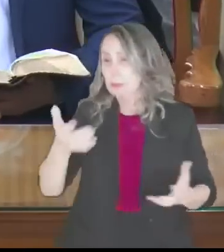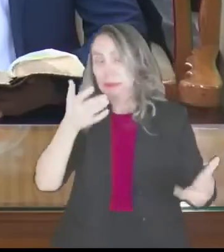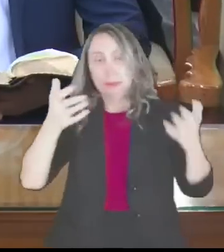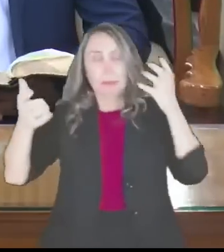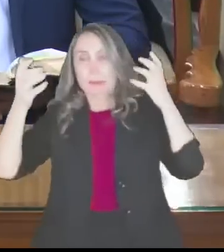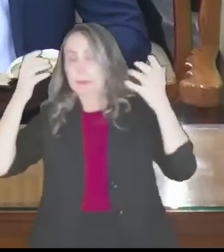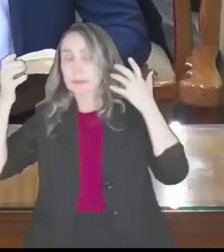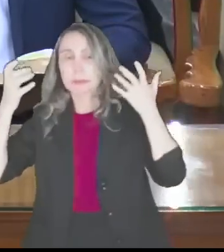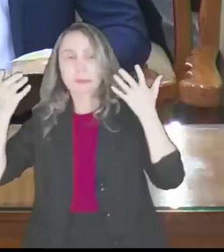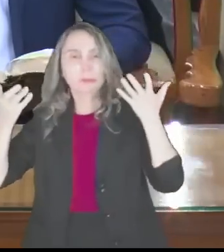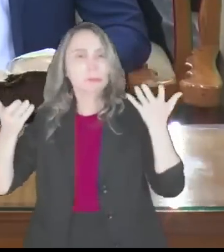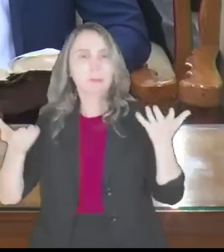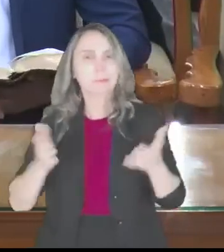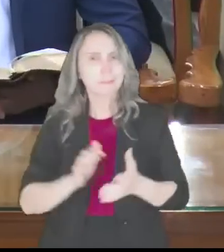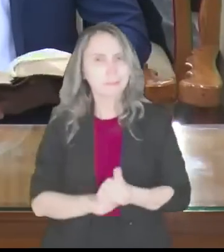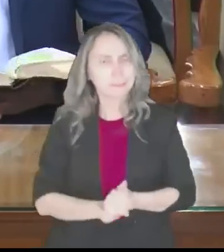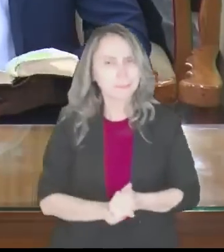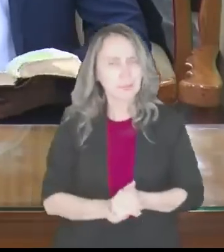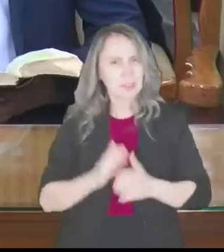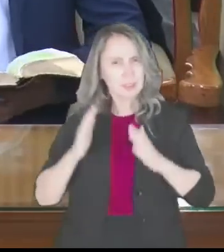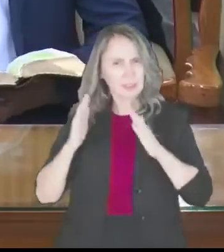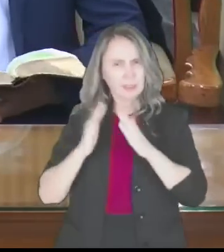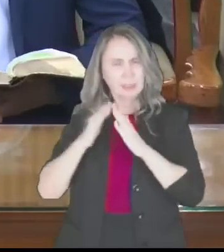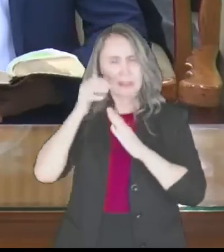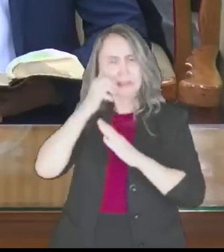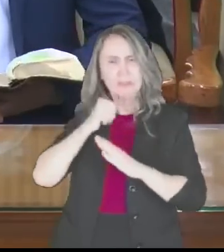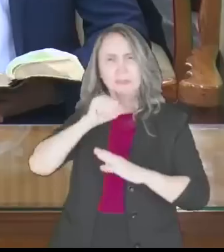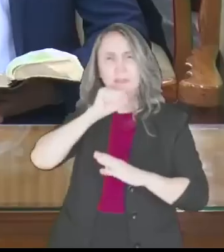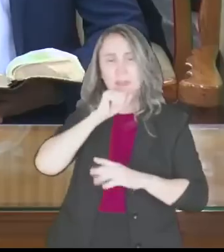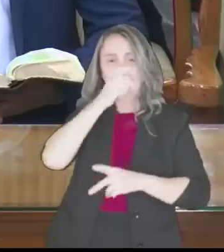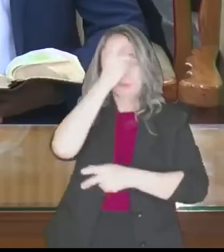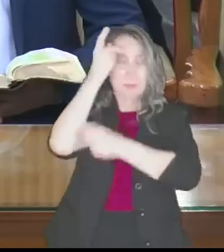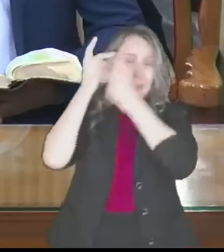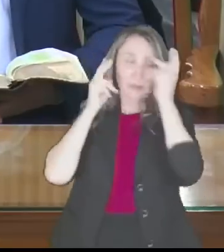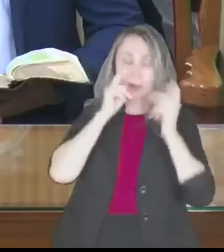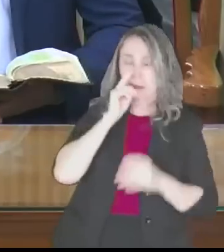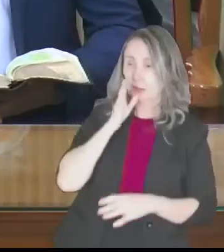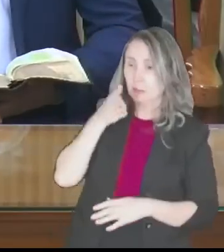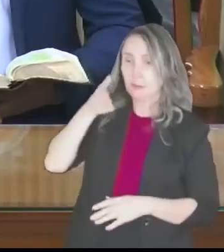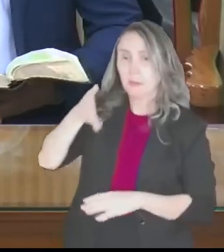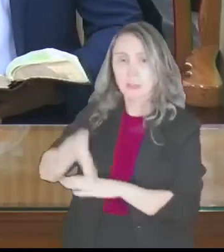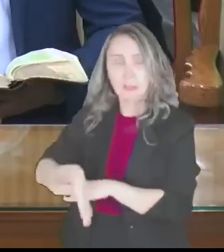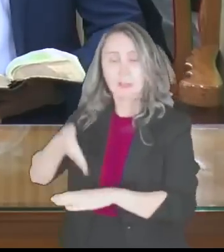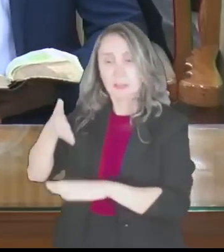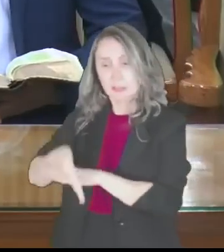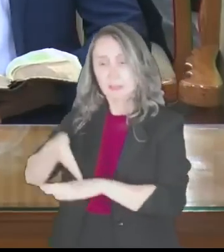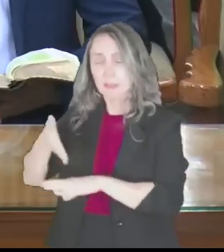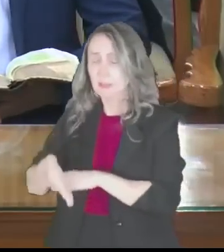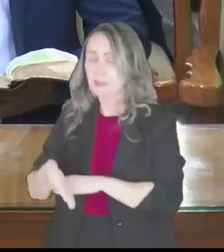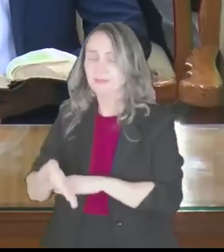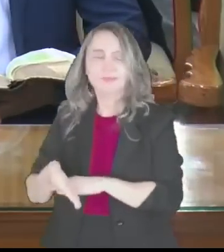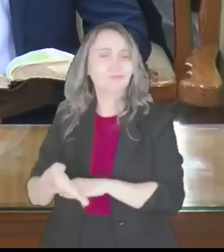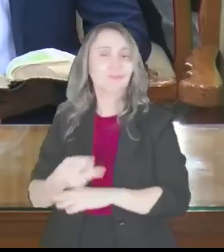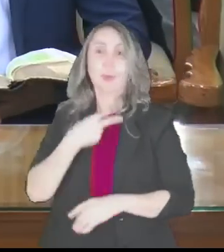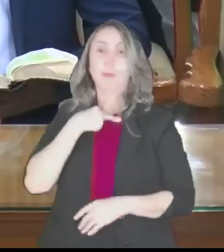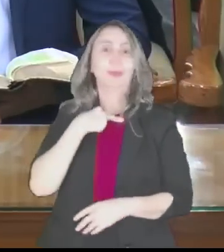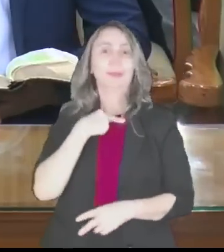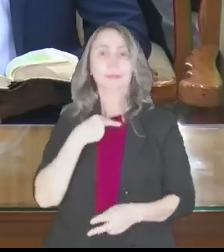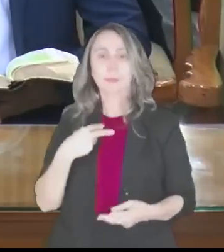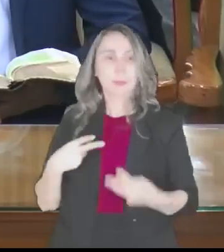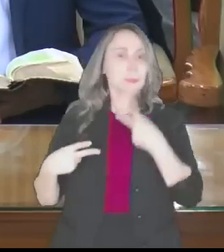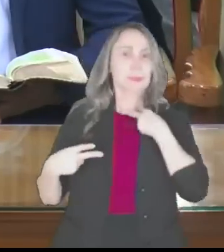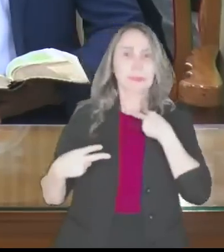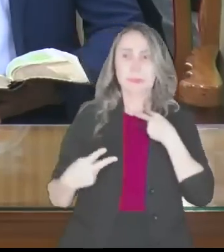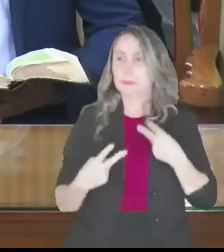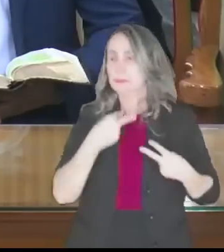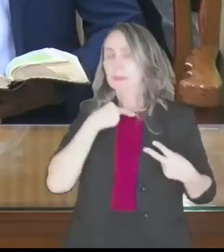nem na casa da mãe o povo está tendo tempo de ir mais. Os irmãos sabiam? Em muitas igrejas, dia de hoje,